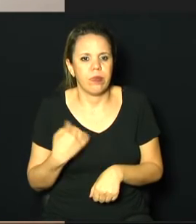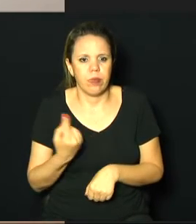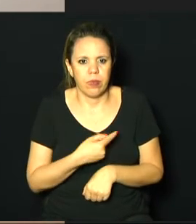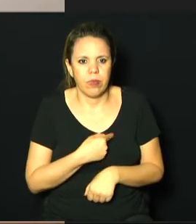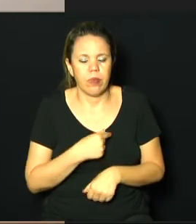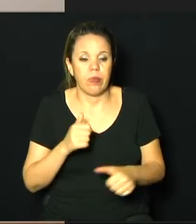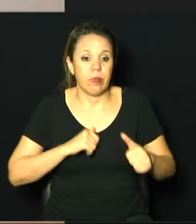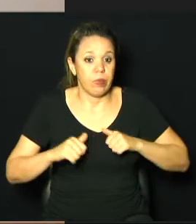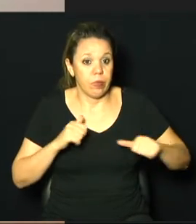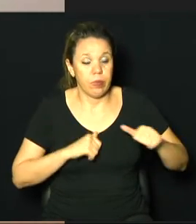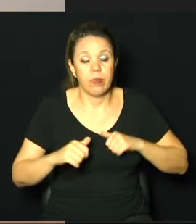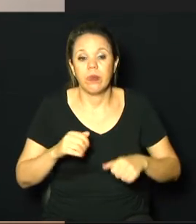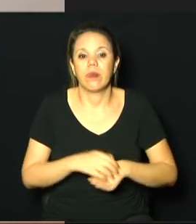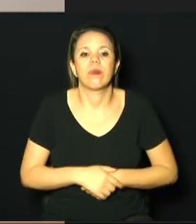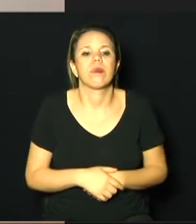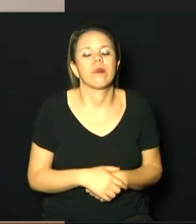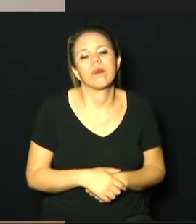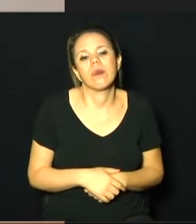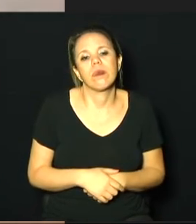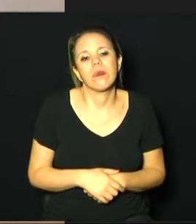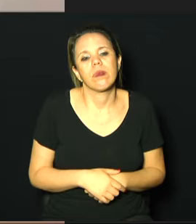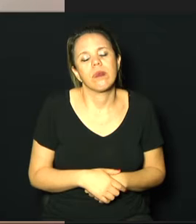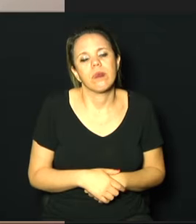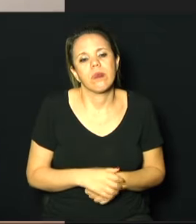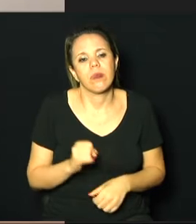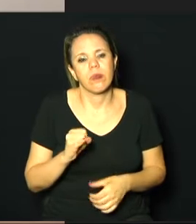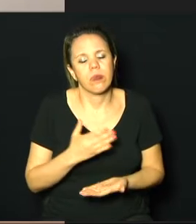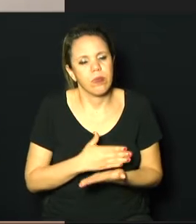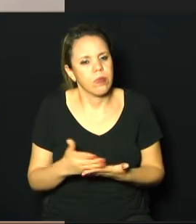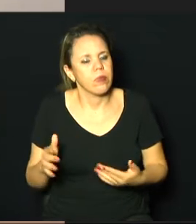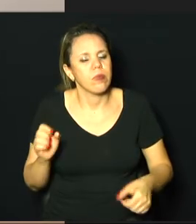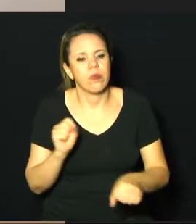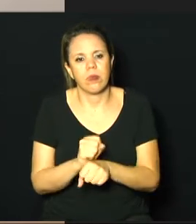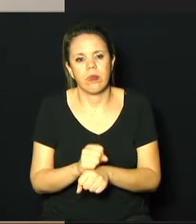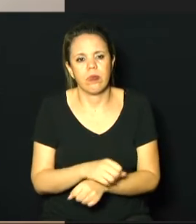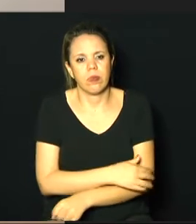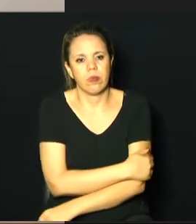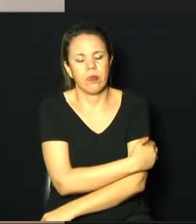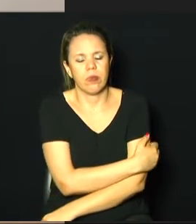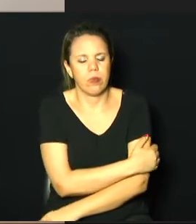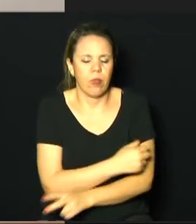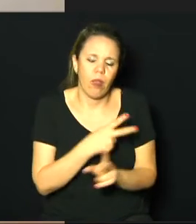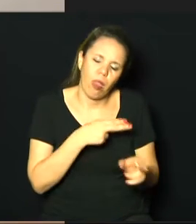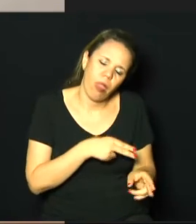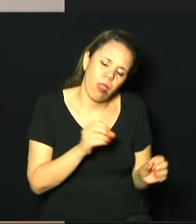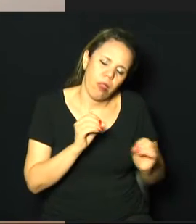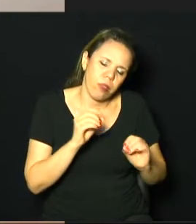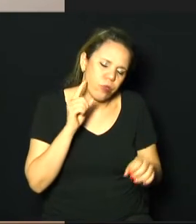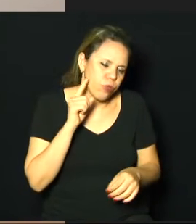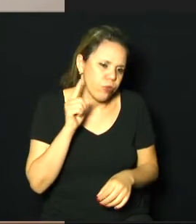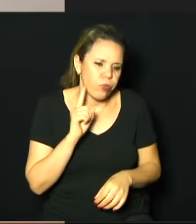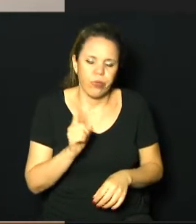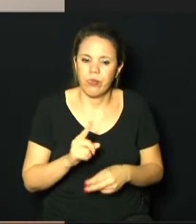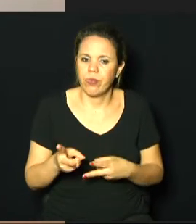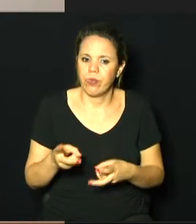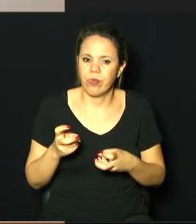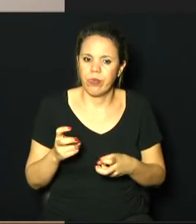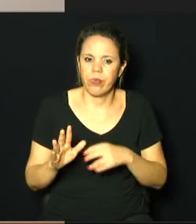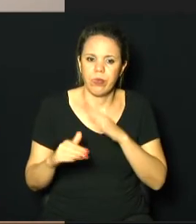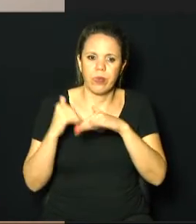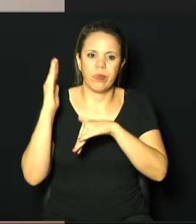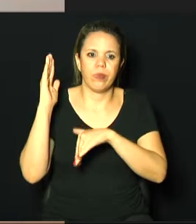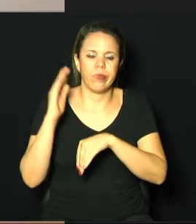mais ansiosos, mas se começa a travar, se eu começo a não dormir todos os dias, se eu percebo que está